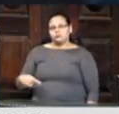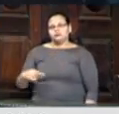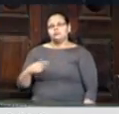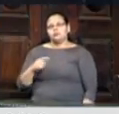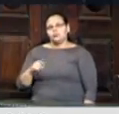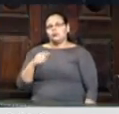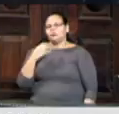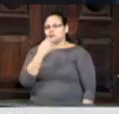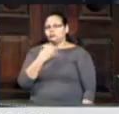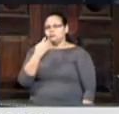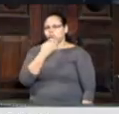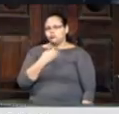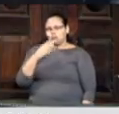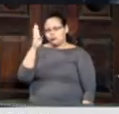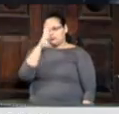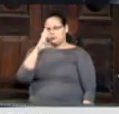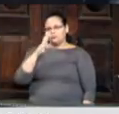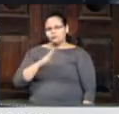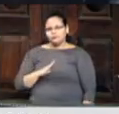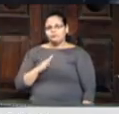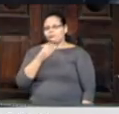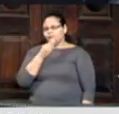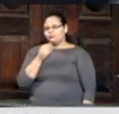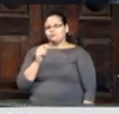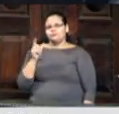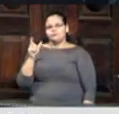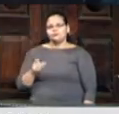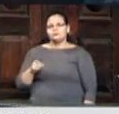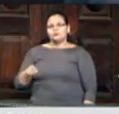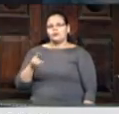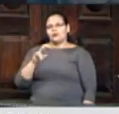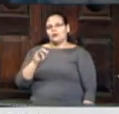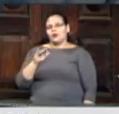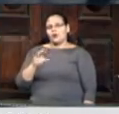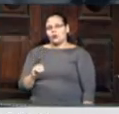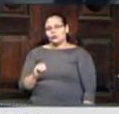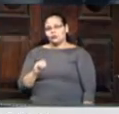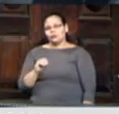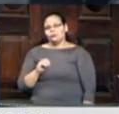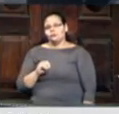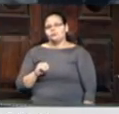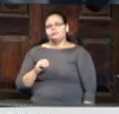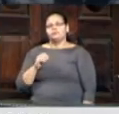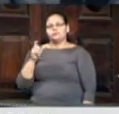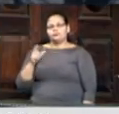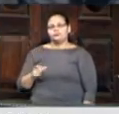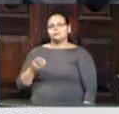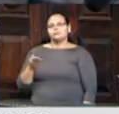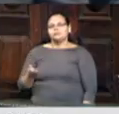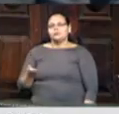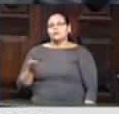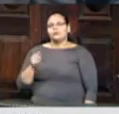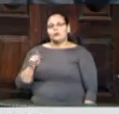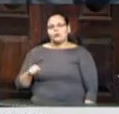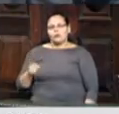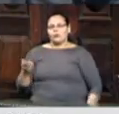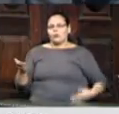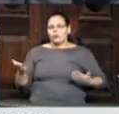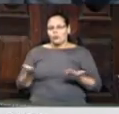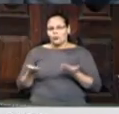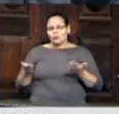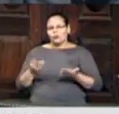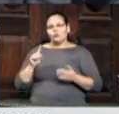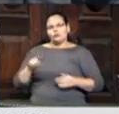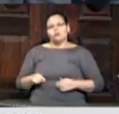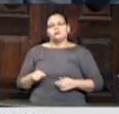o musicólogo brasileiro, senhor Ricardo Cravo Albim, agraciado esta noite